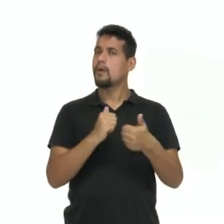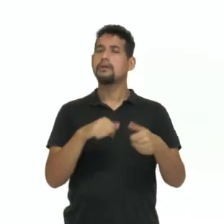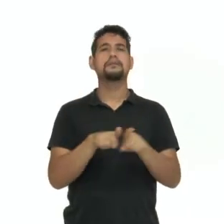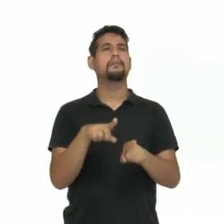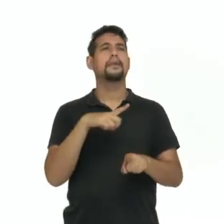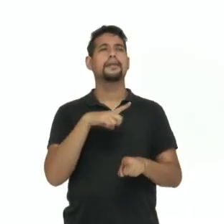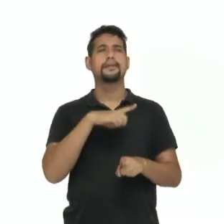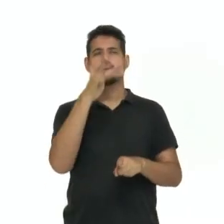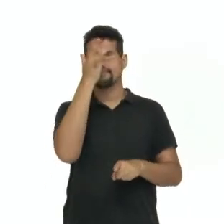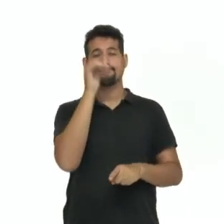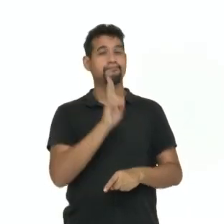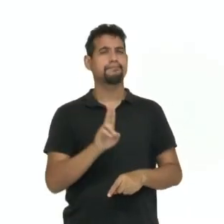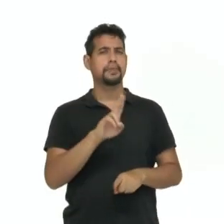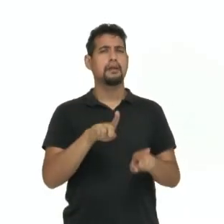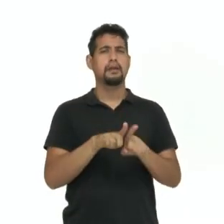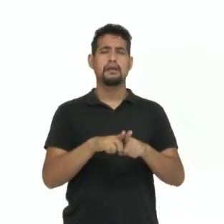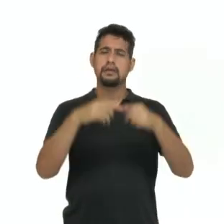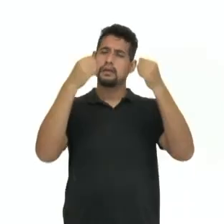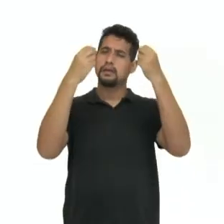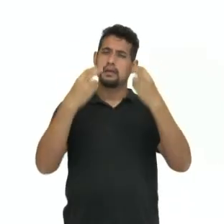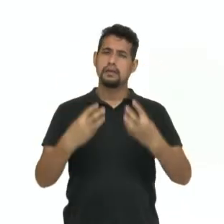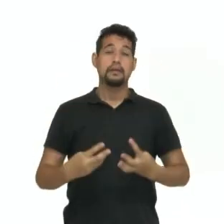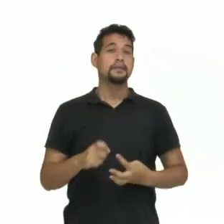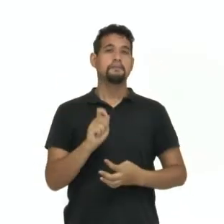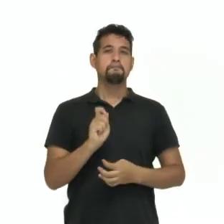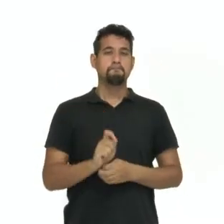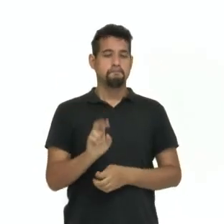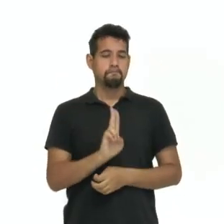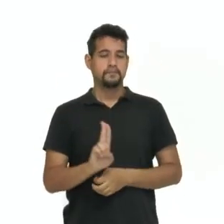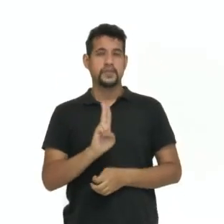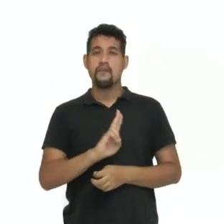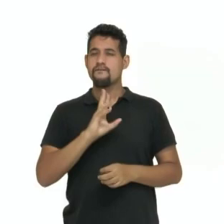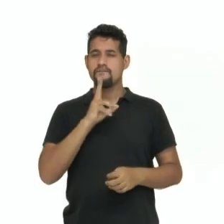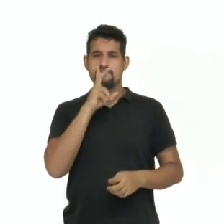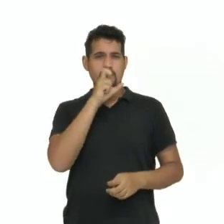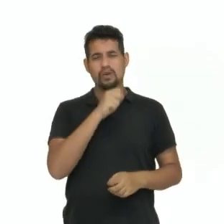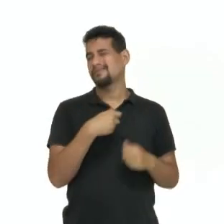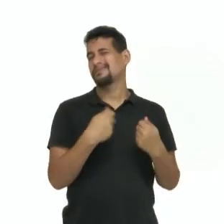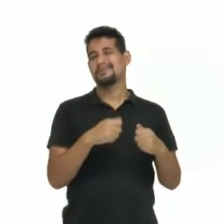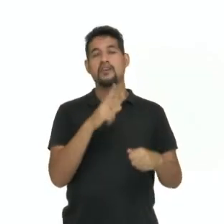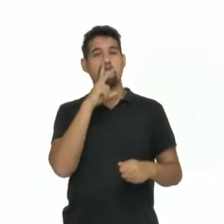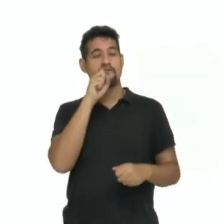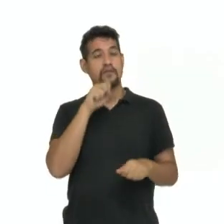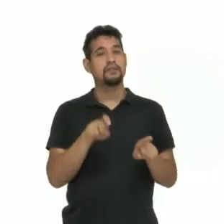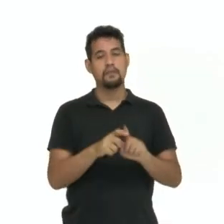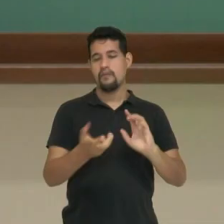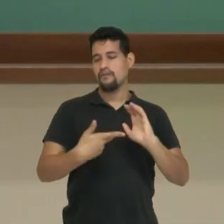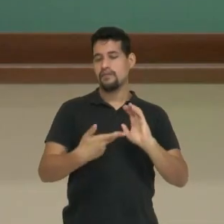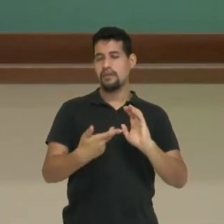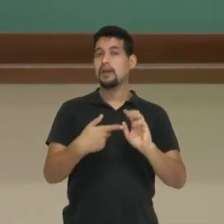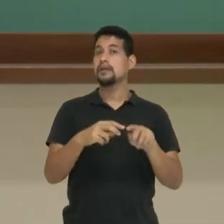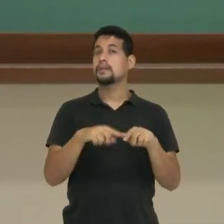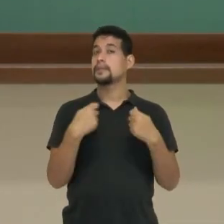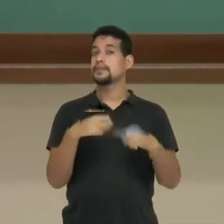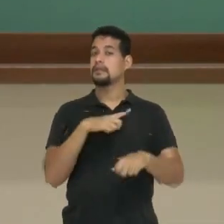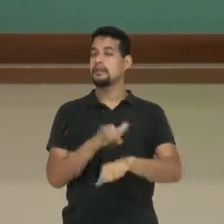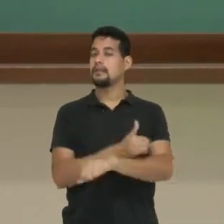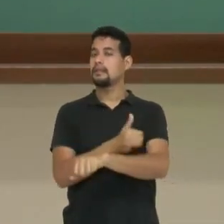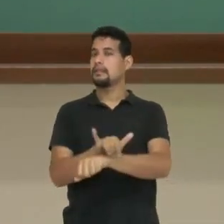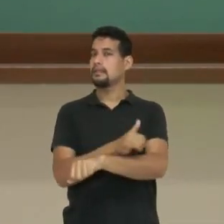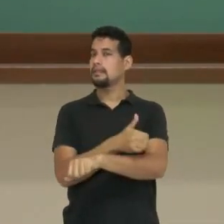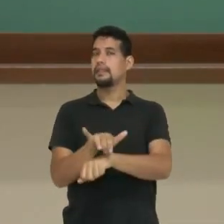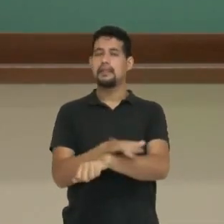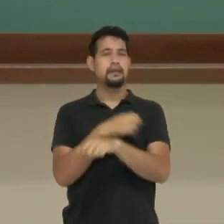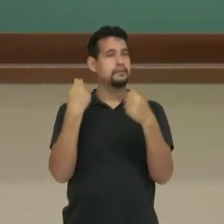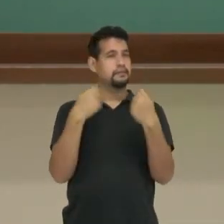do oponente conta mais do que usar força e velocidade. Então, isso precisa